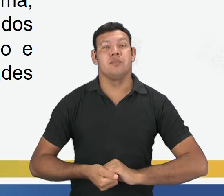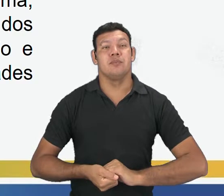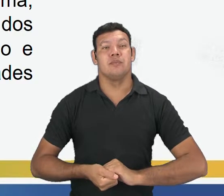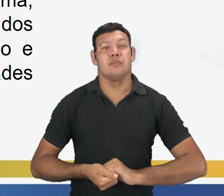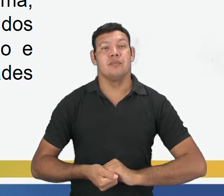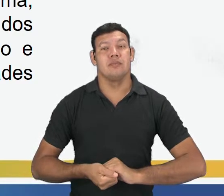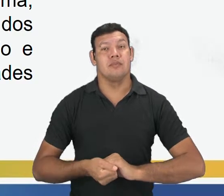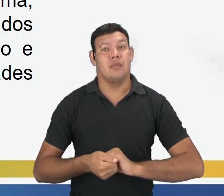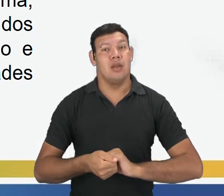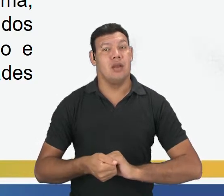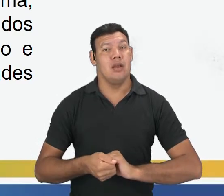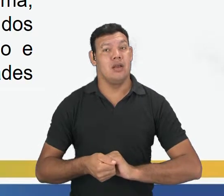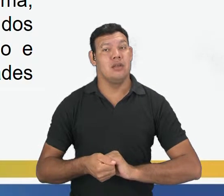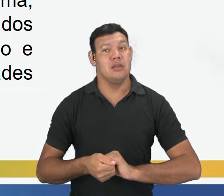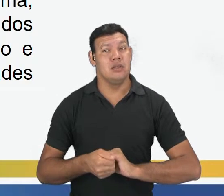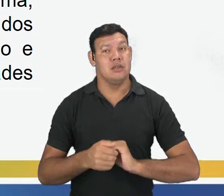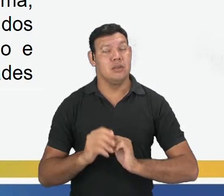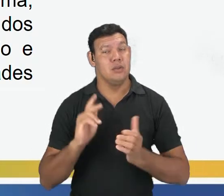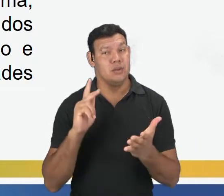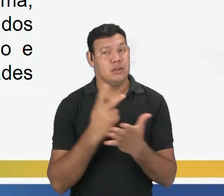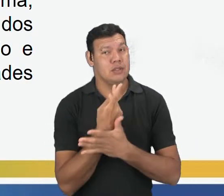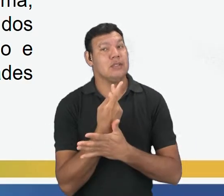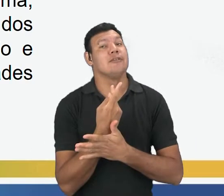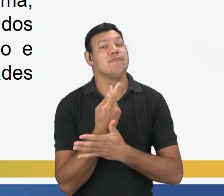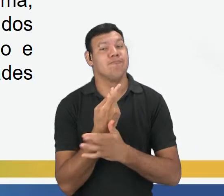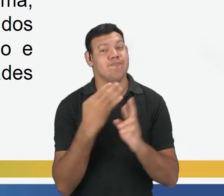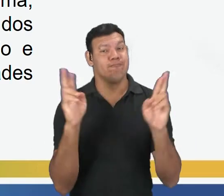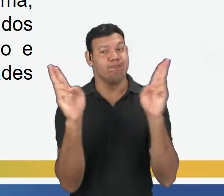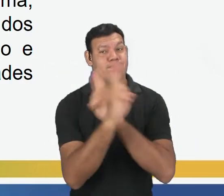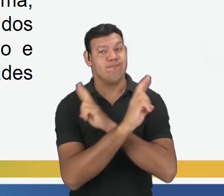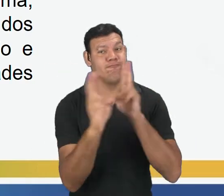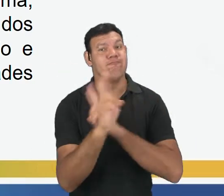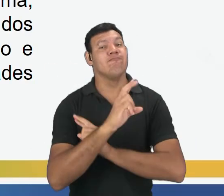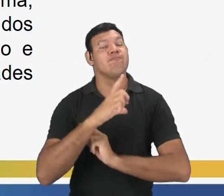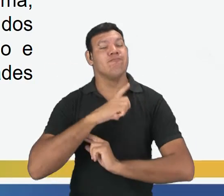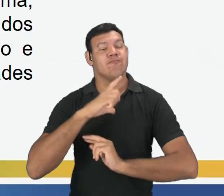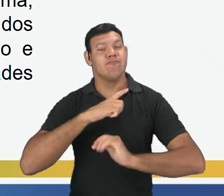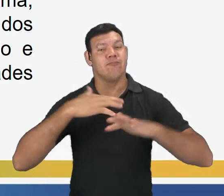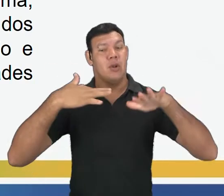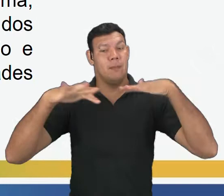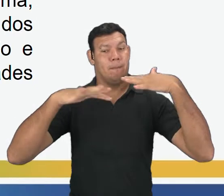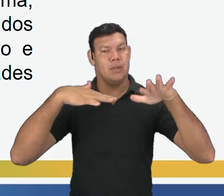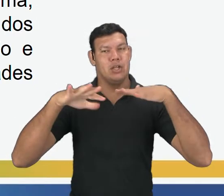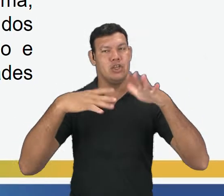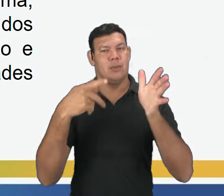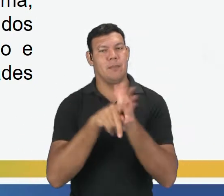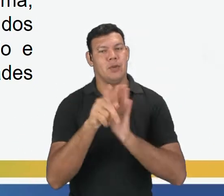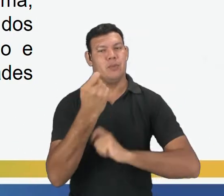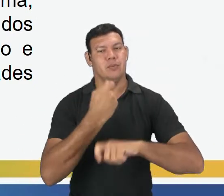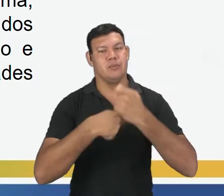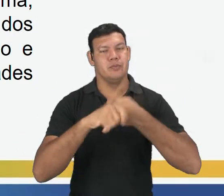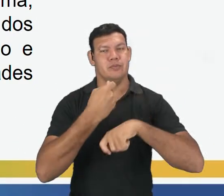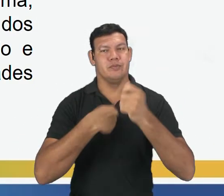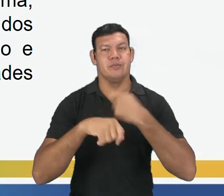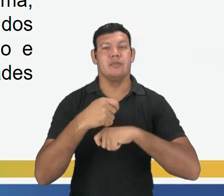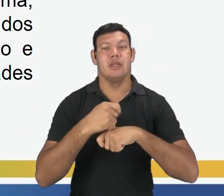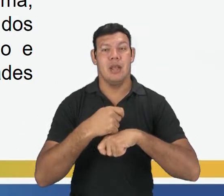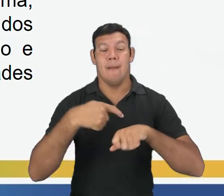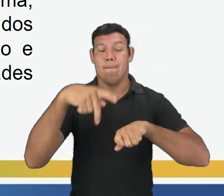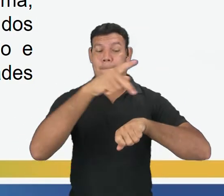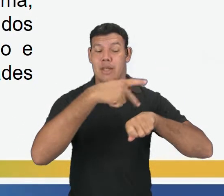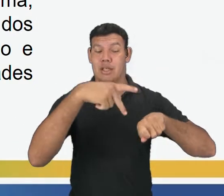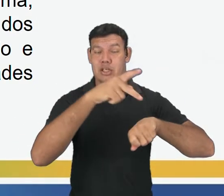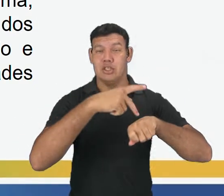Esse fenômeno, está sempre relacionado a uma dinâmica econômica. Quando determinado